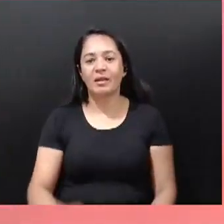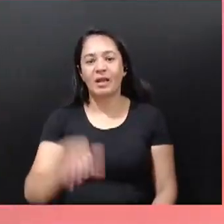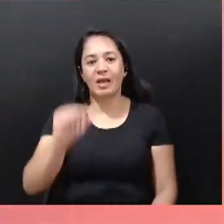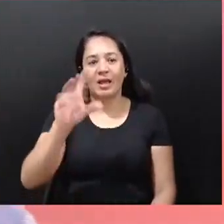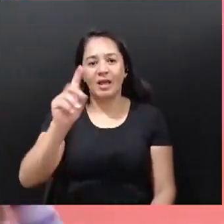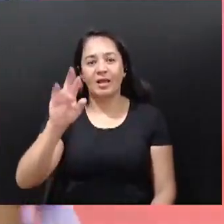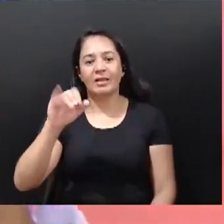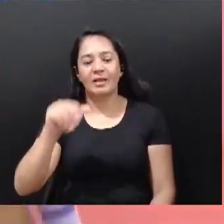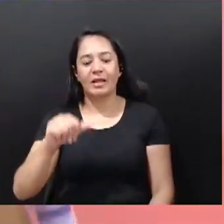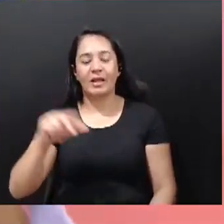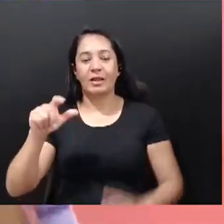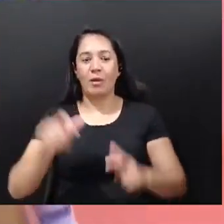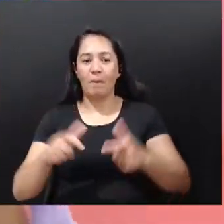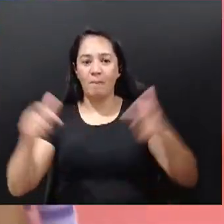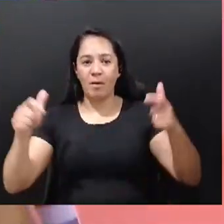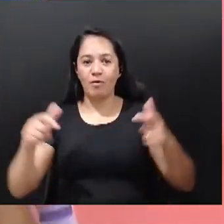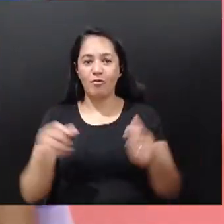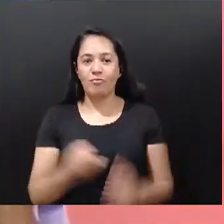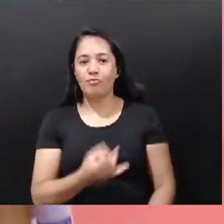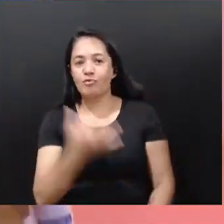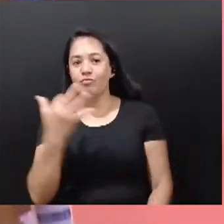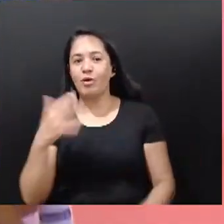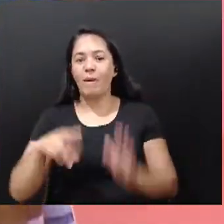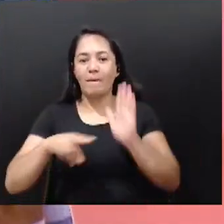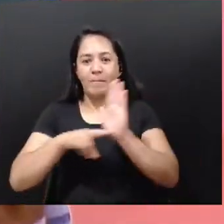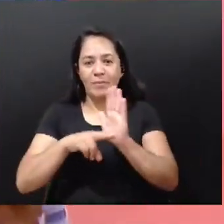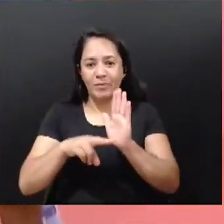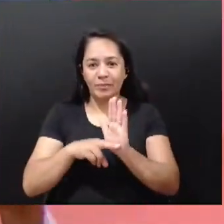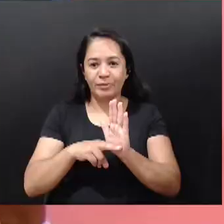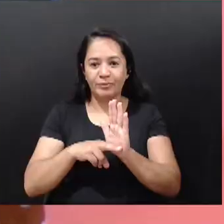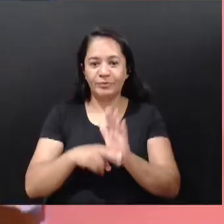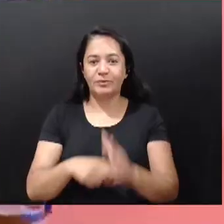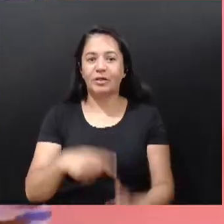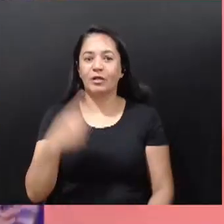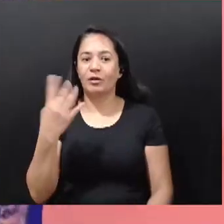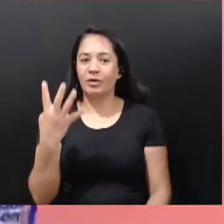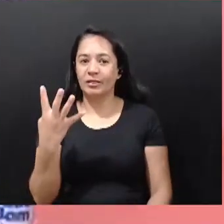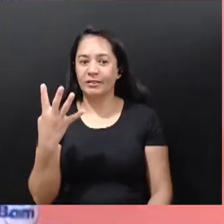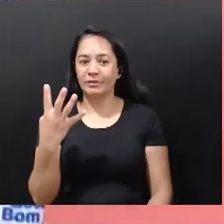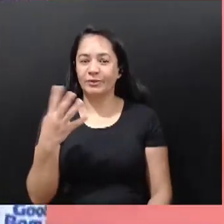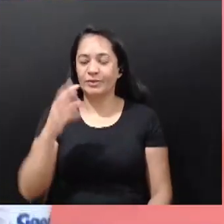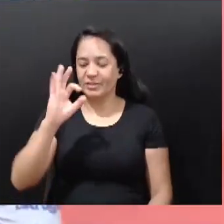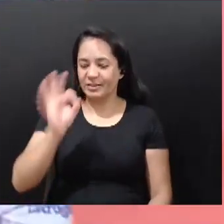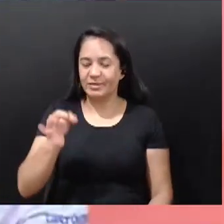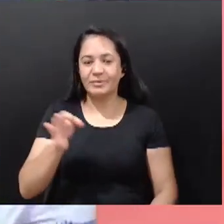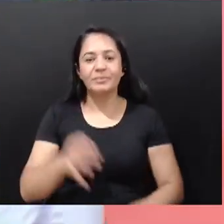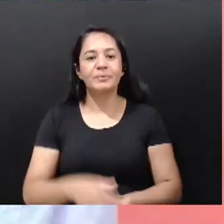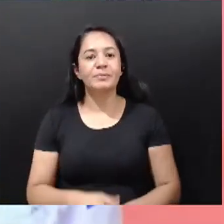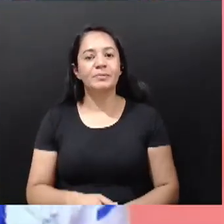maiores pontuadores do Renata, com 14 acertos cada.